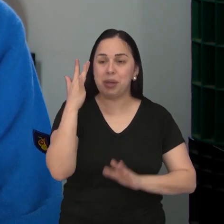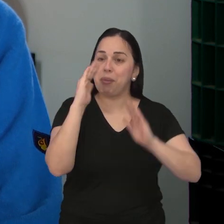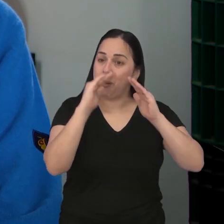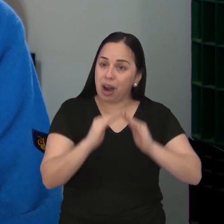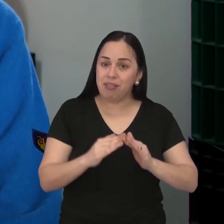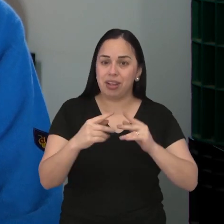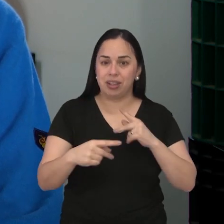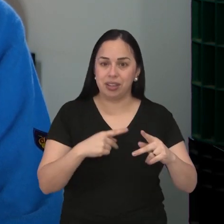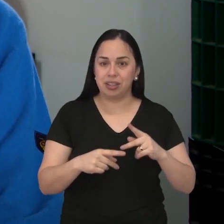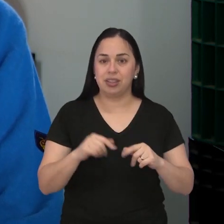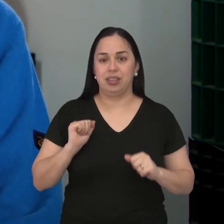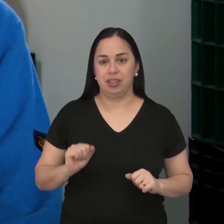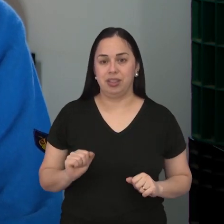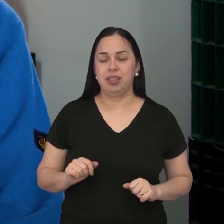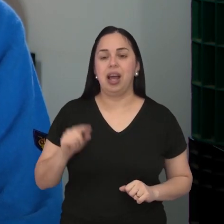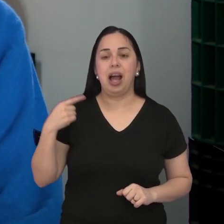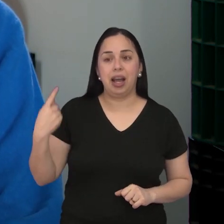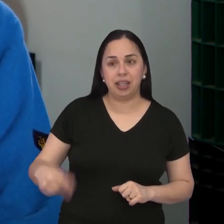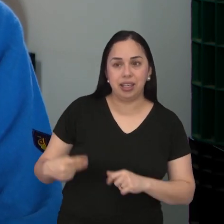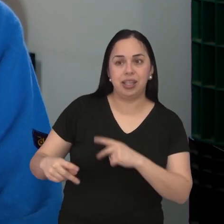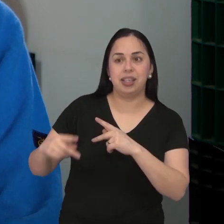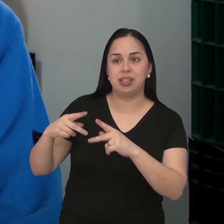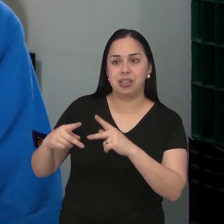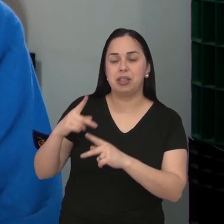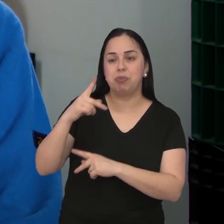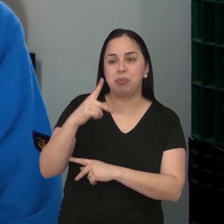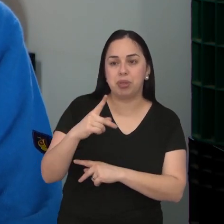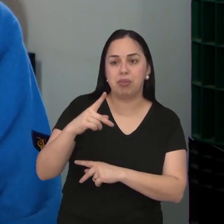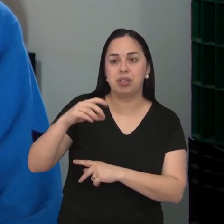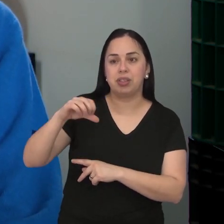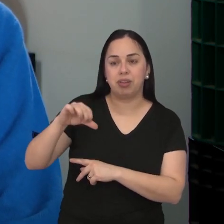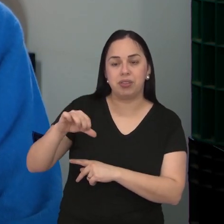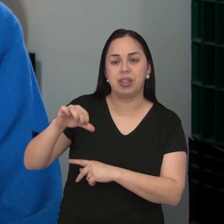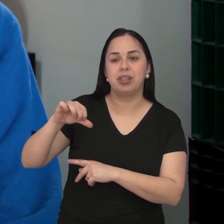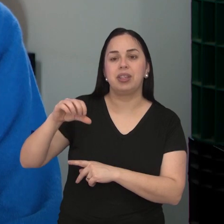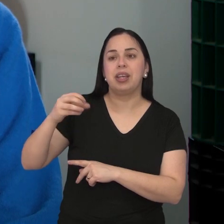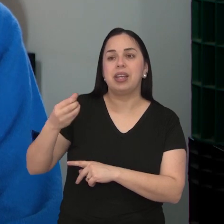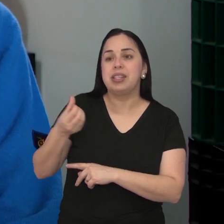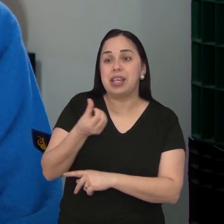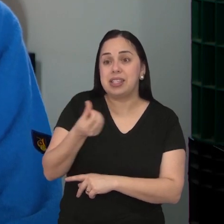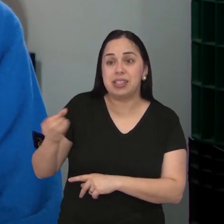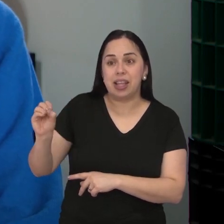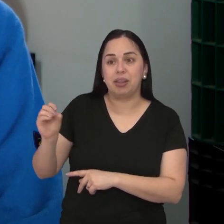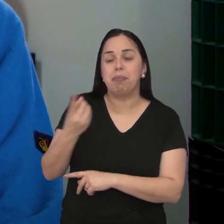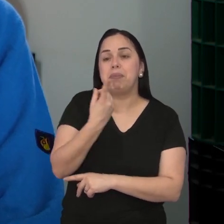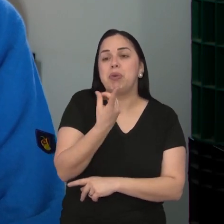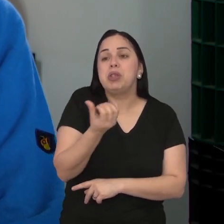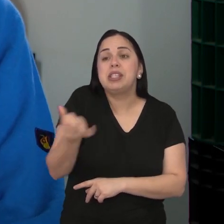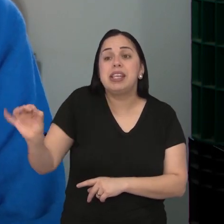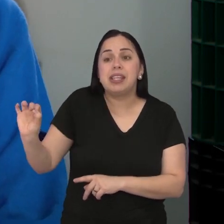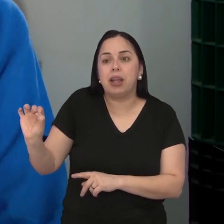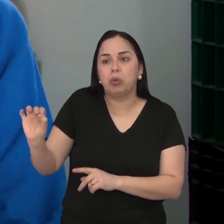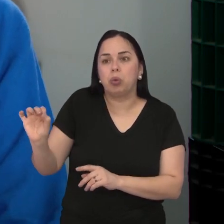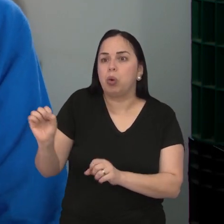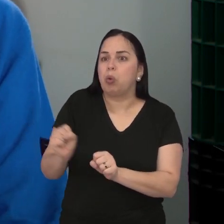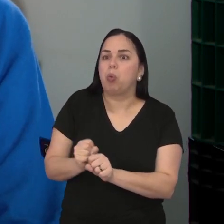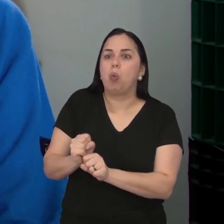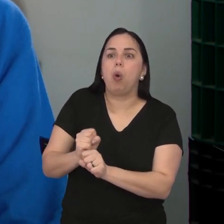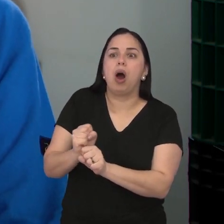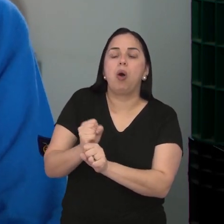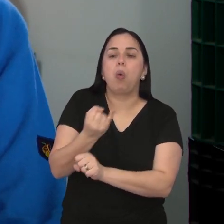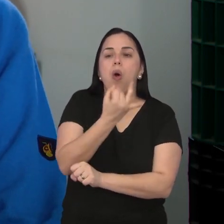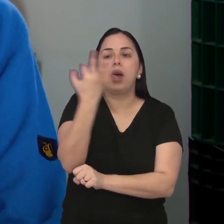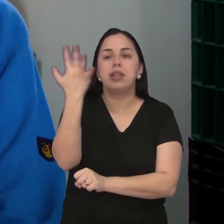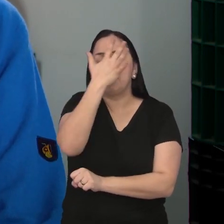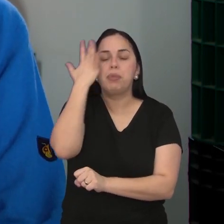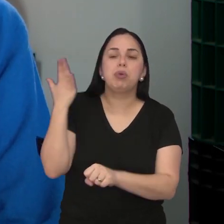sítio arqueológico que data de 9.600 anos, ali onde está o Alphaville. Né? E olha quanto tempo tem